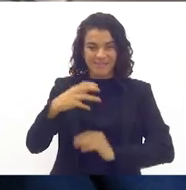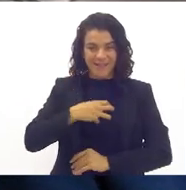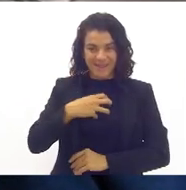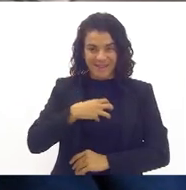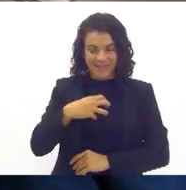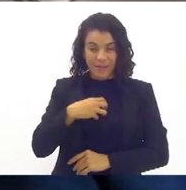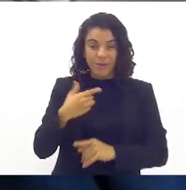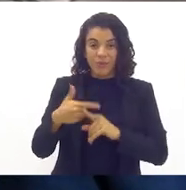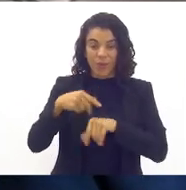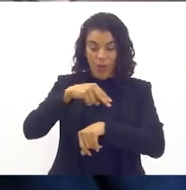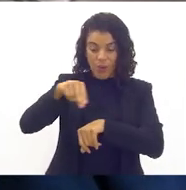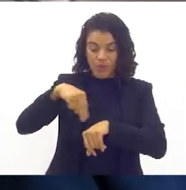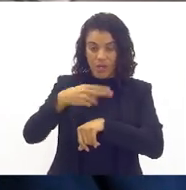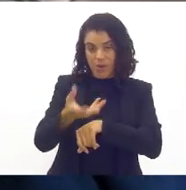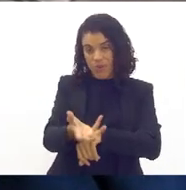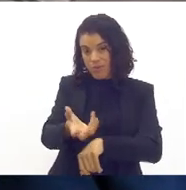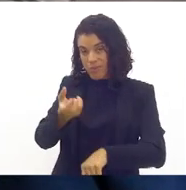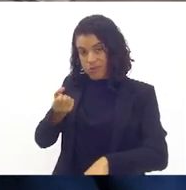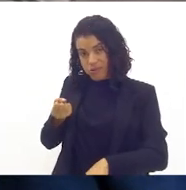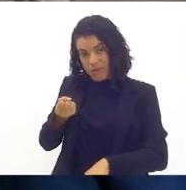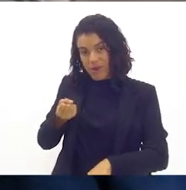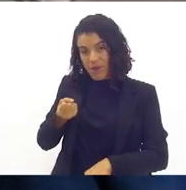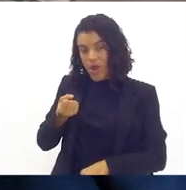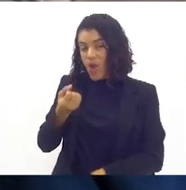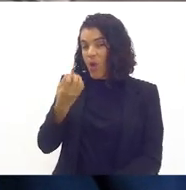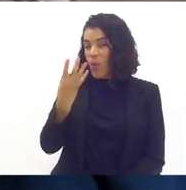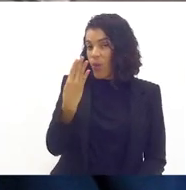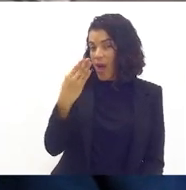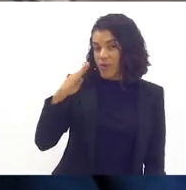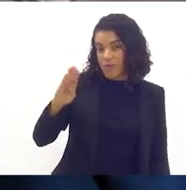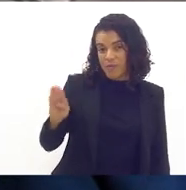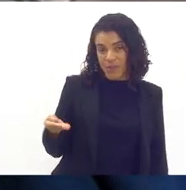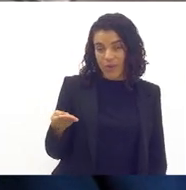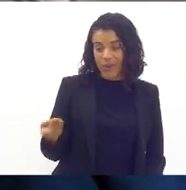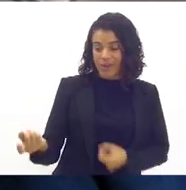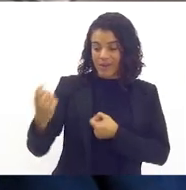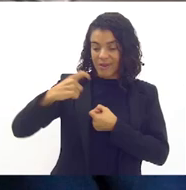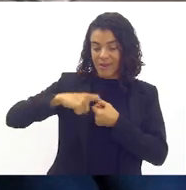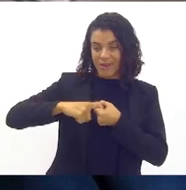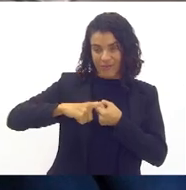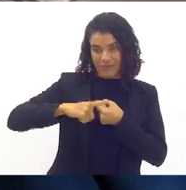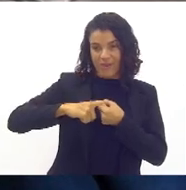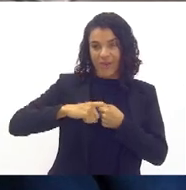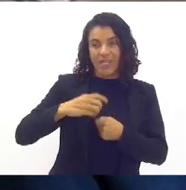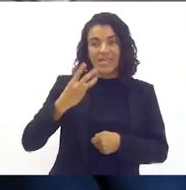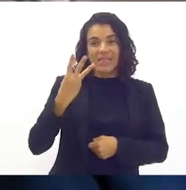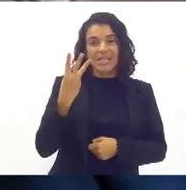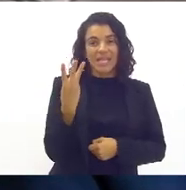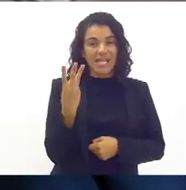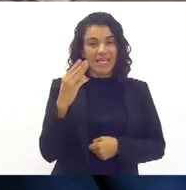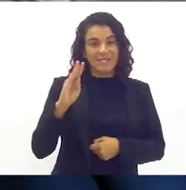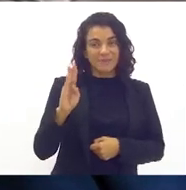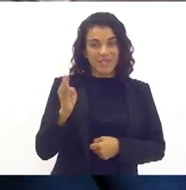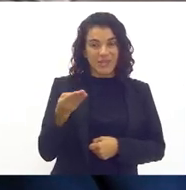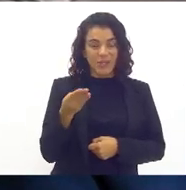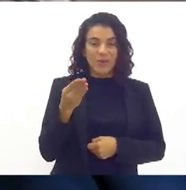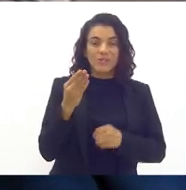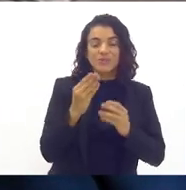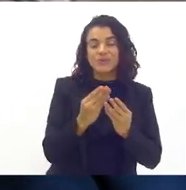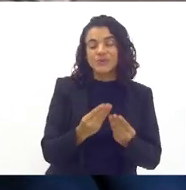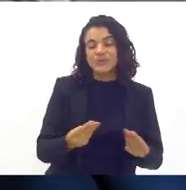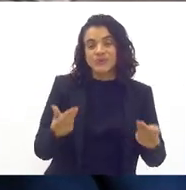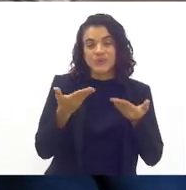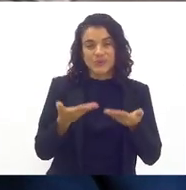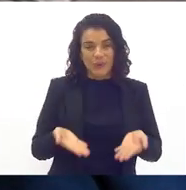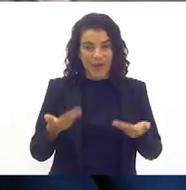meses, quase 4 bilhões e meio, está devolvendo 3 em suaves prestações anuais de 1 bilhão